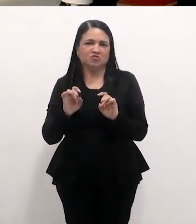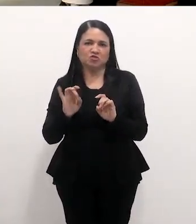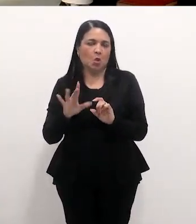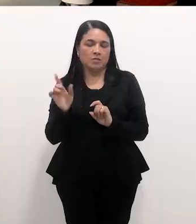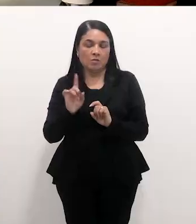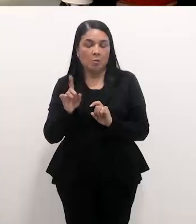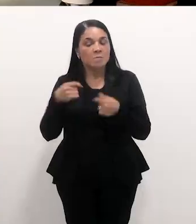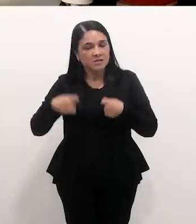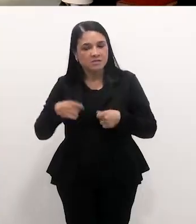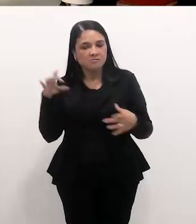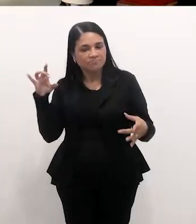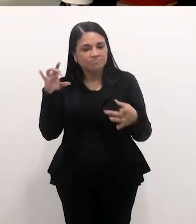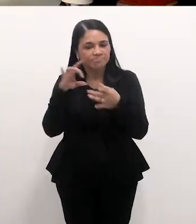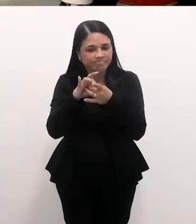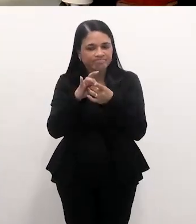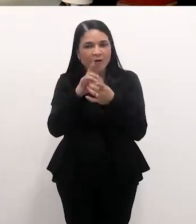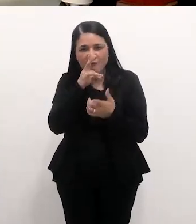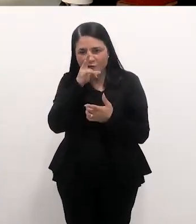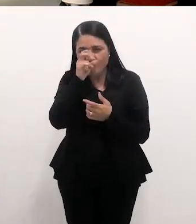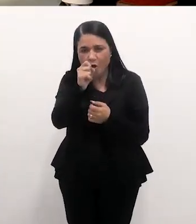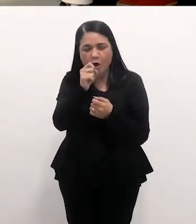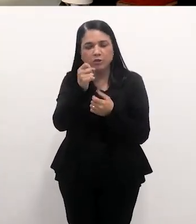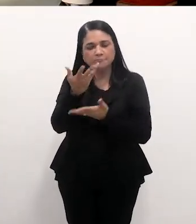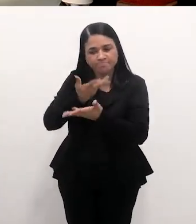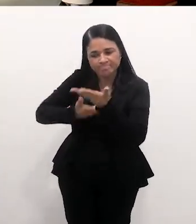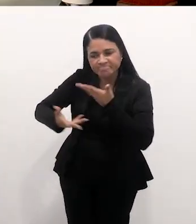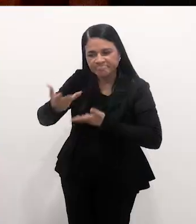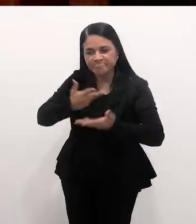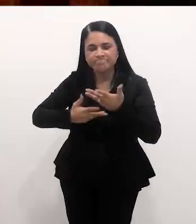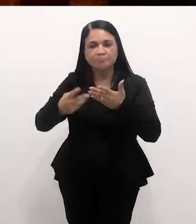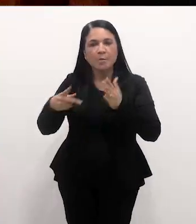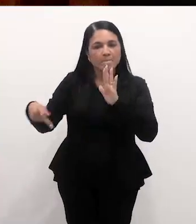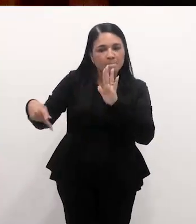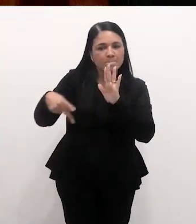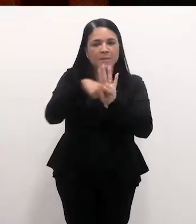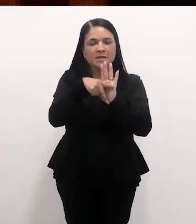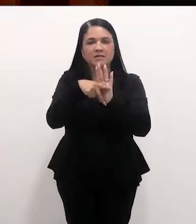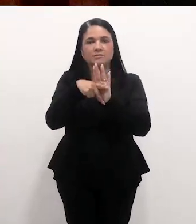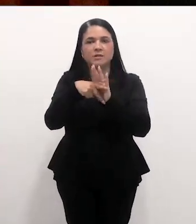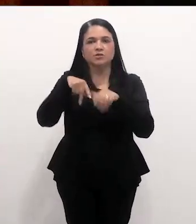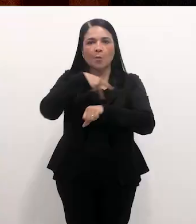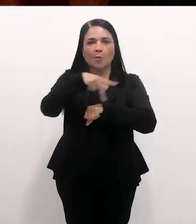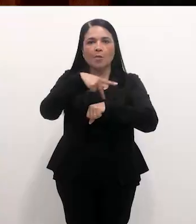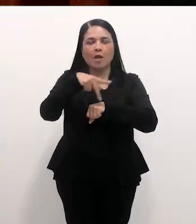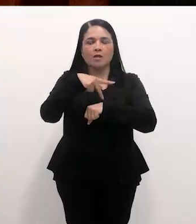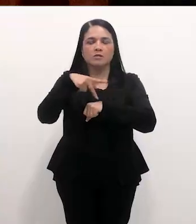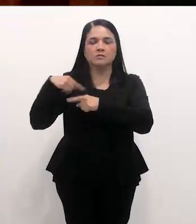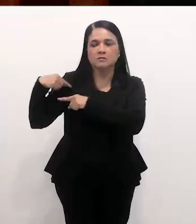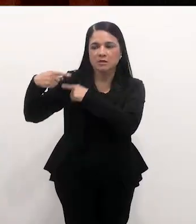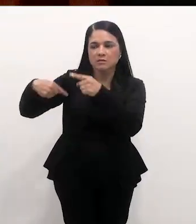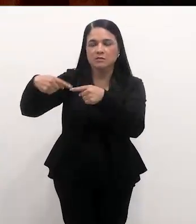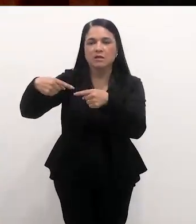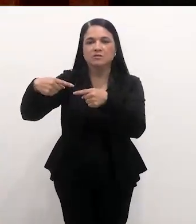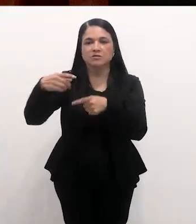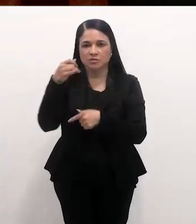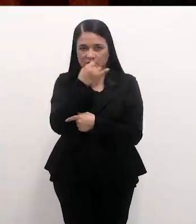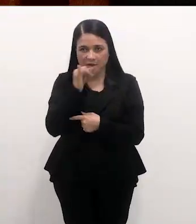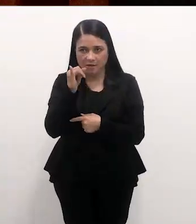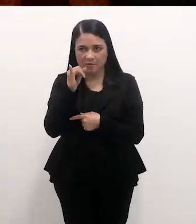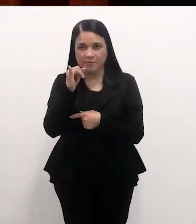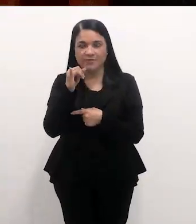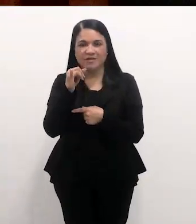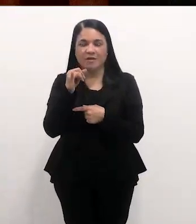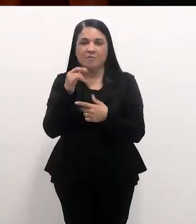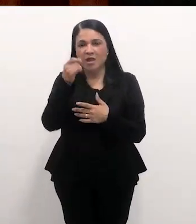por ter o título. Isso também eu não acho razoável. Tem que ter uma vinculação mais estreita para caracterizar um ar de pertencimento de ser